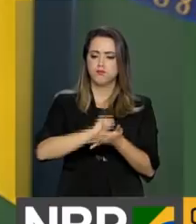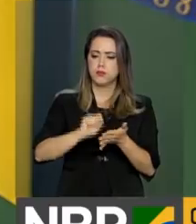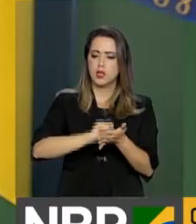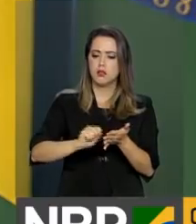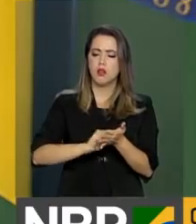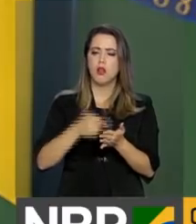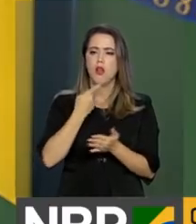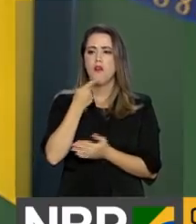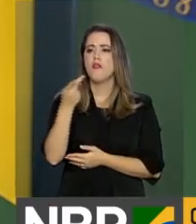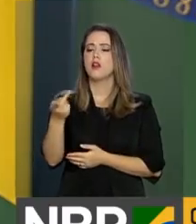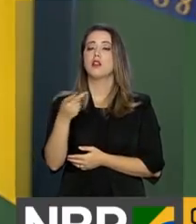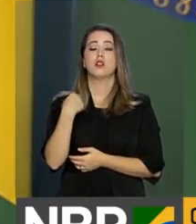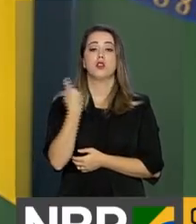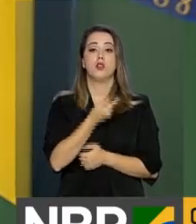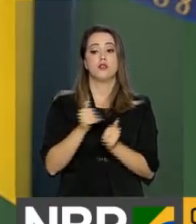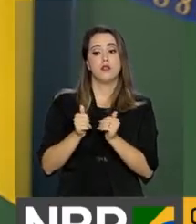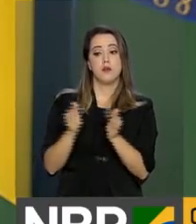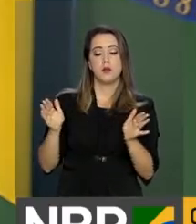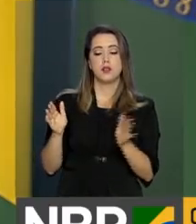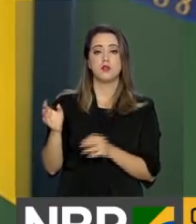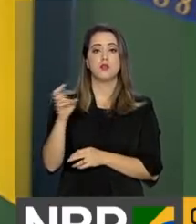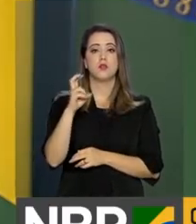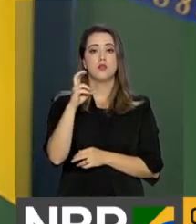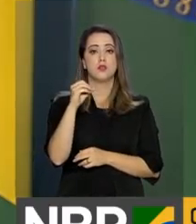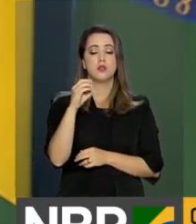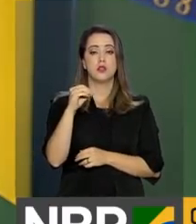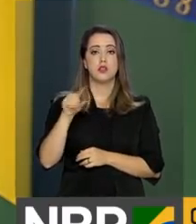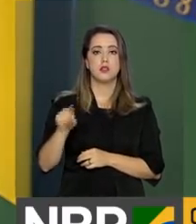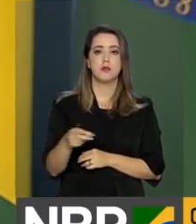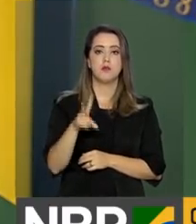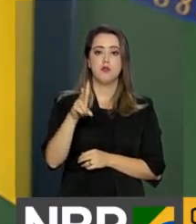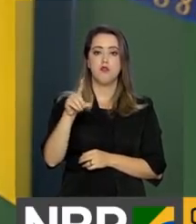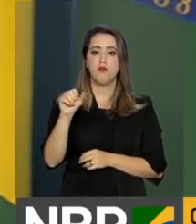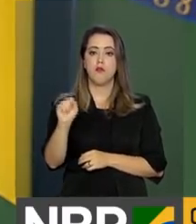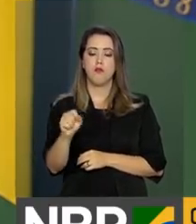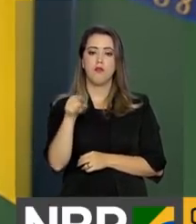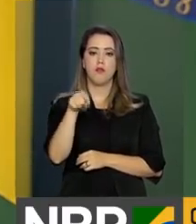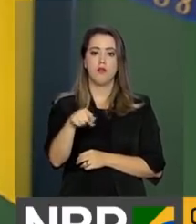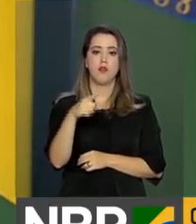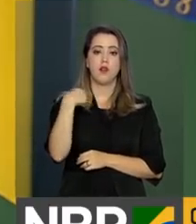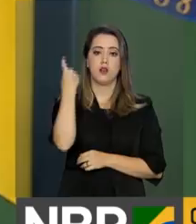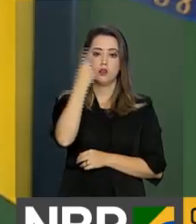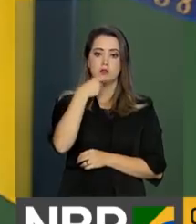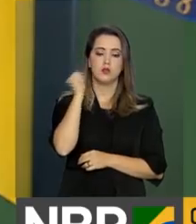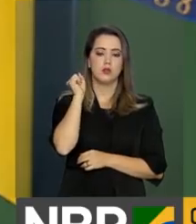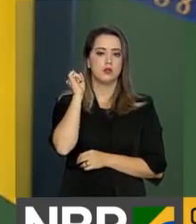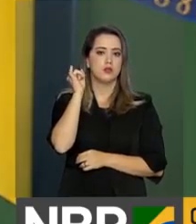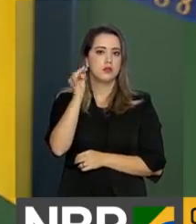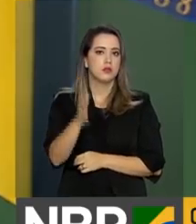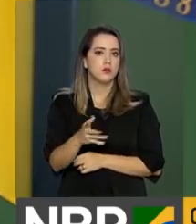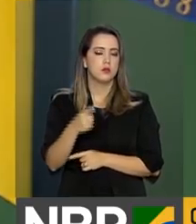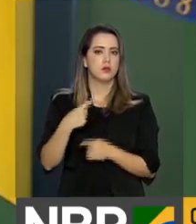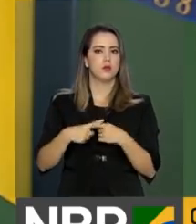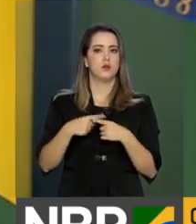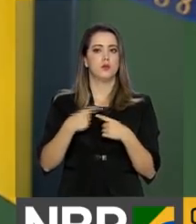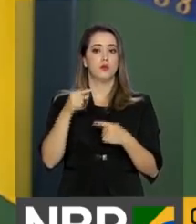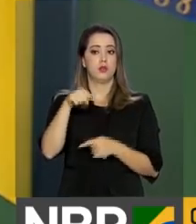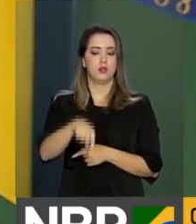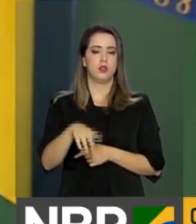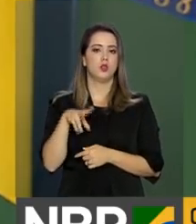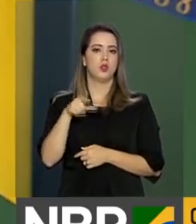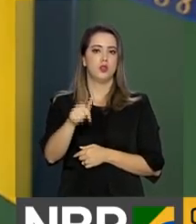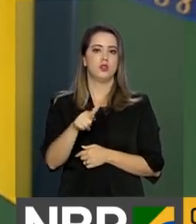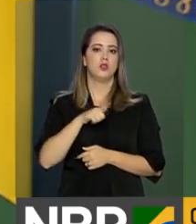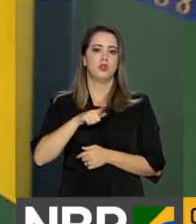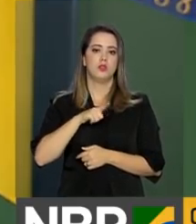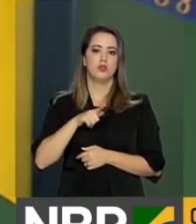abrindo 500 mil vagas no ensino de tempo integral. E alguém me disse: o Temer, não faça isso não, porque aqui na Europa todos